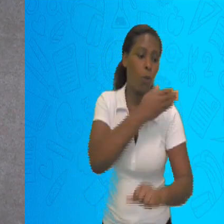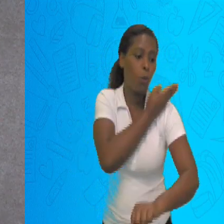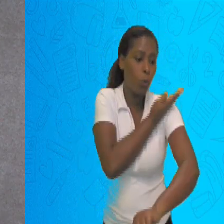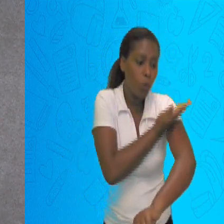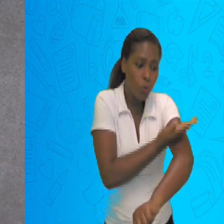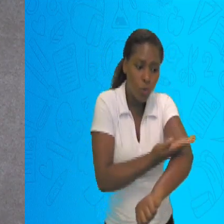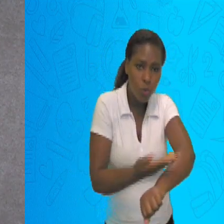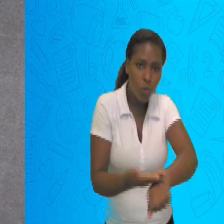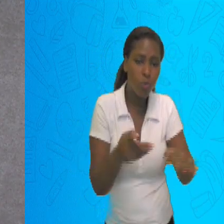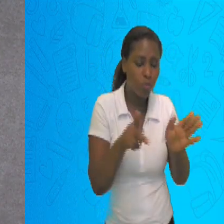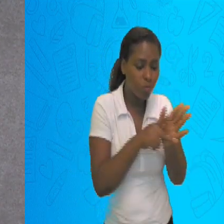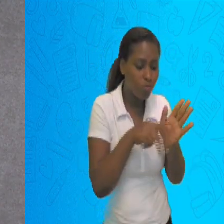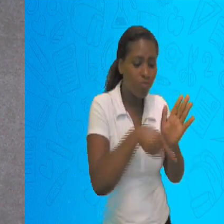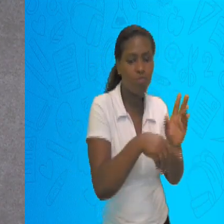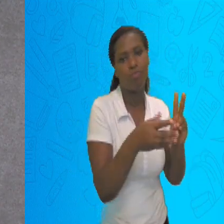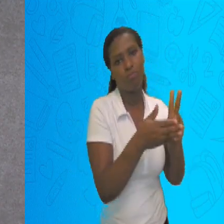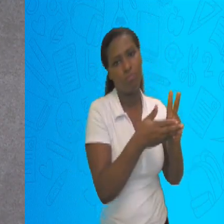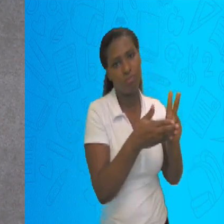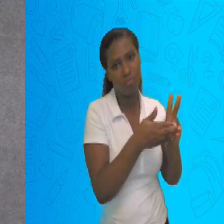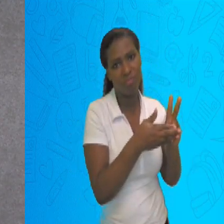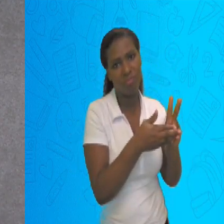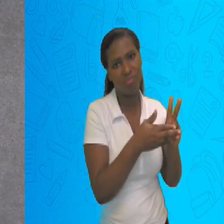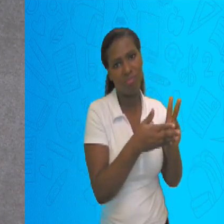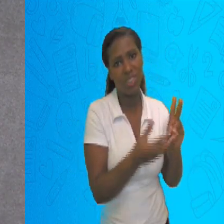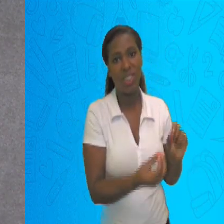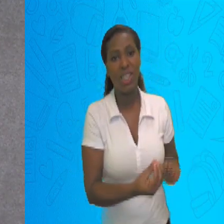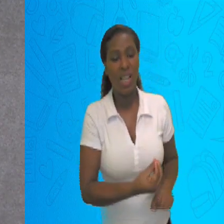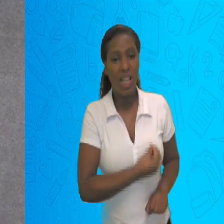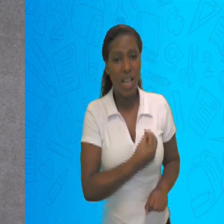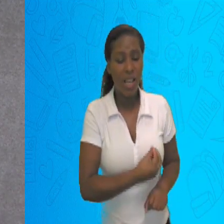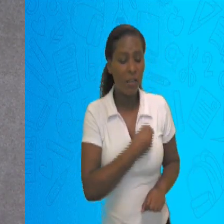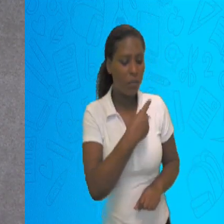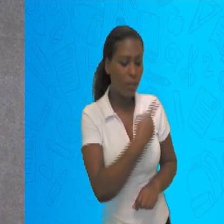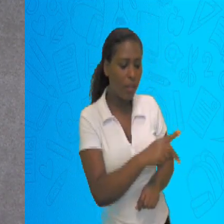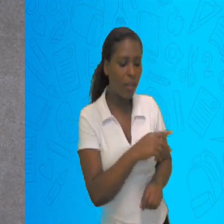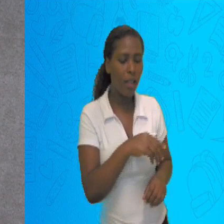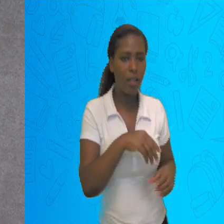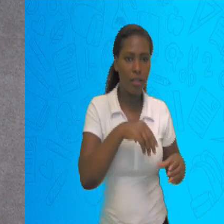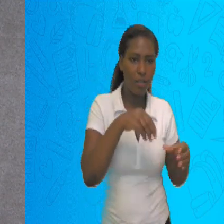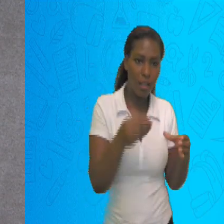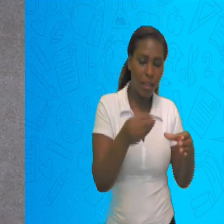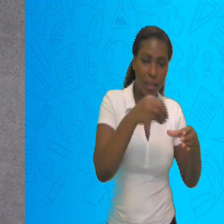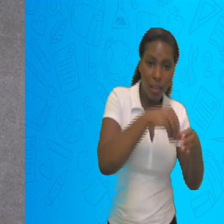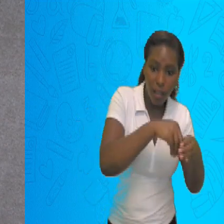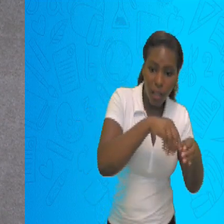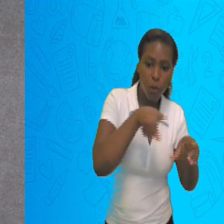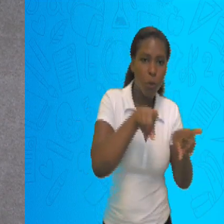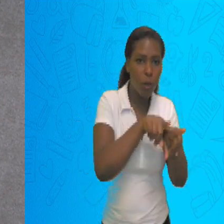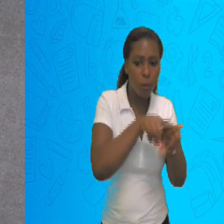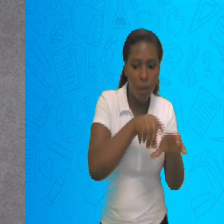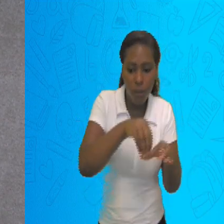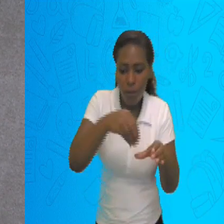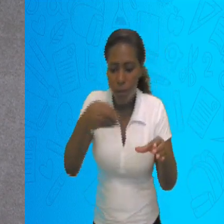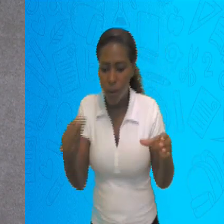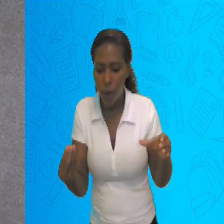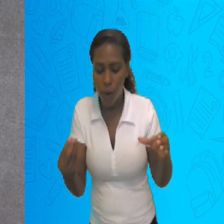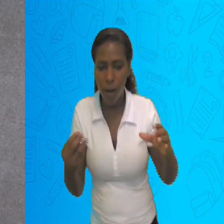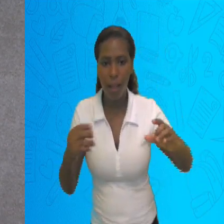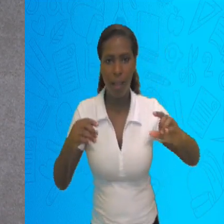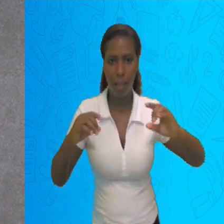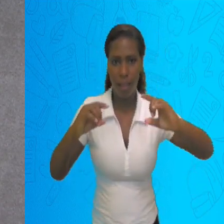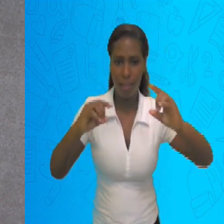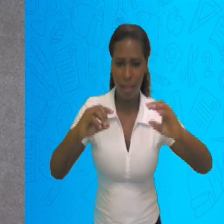deles dentro e fora das aldeias, no período de 1500 e até hoje, nos dias atuais, estão sofrendo com